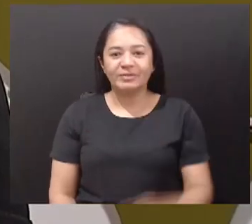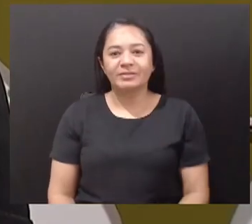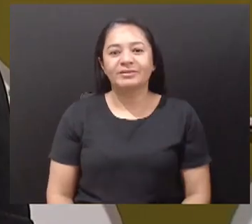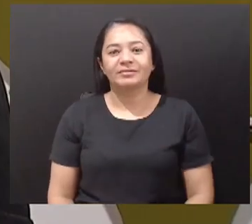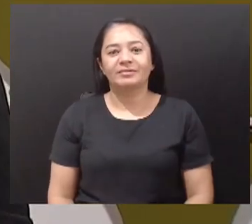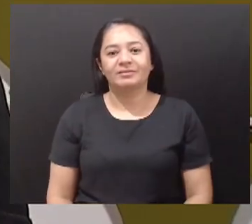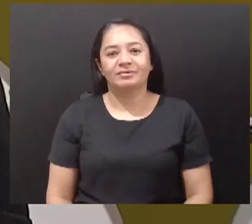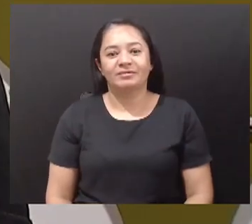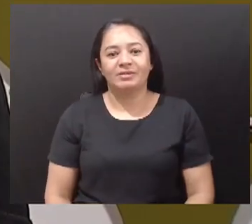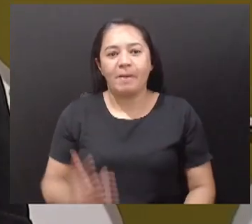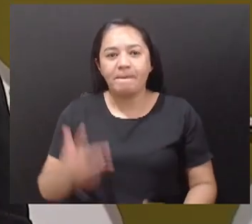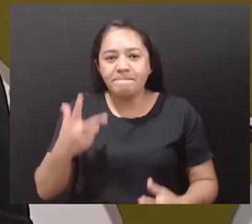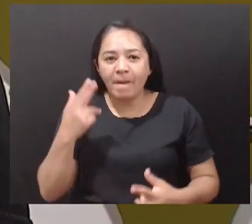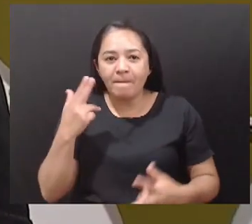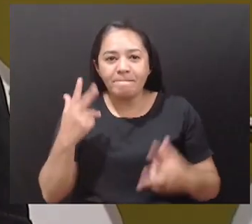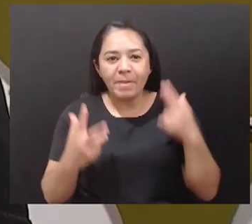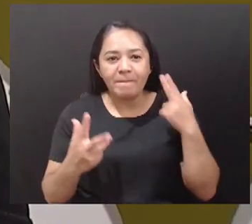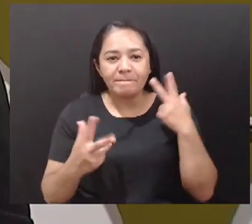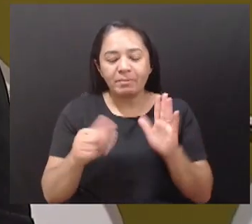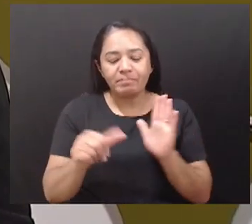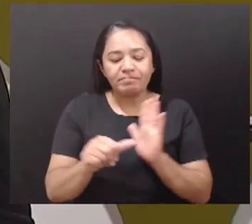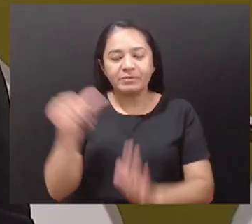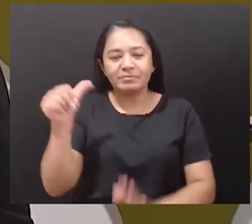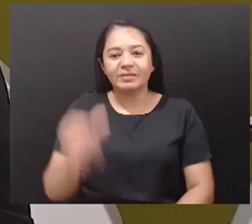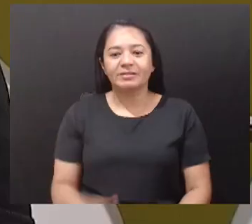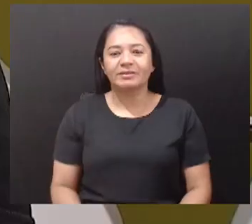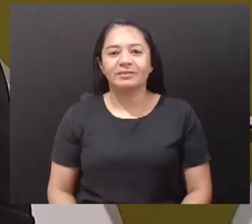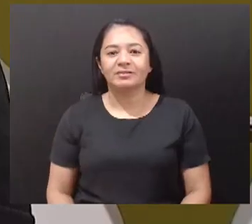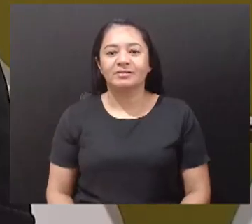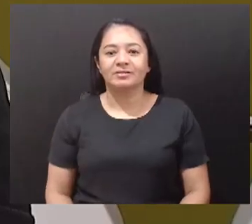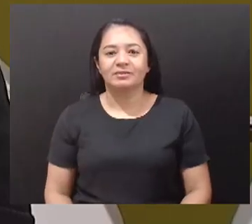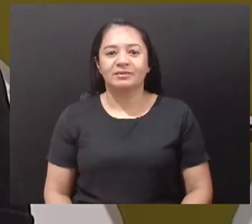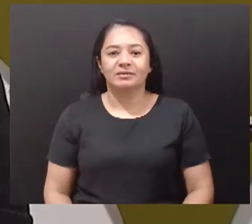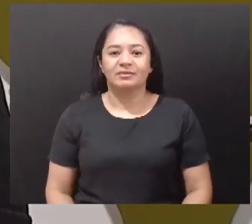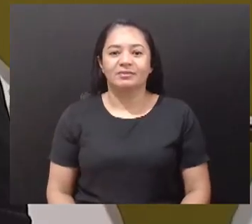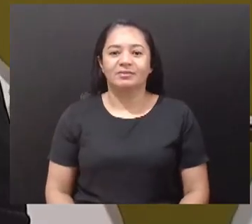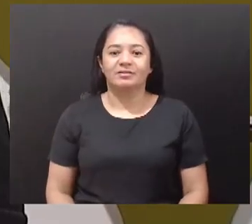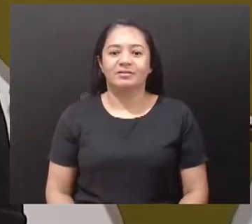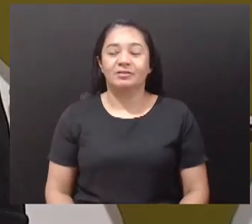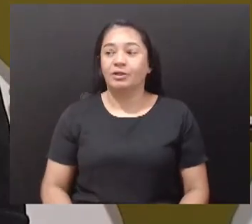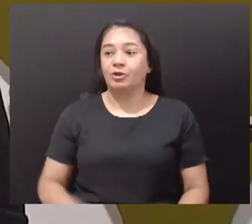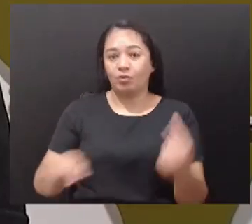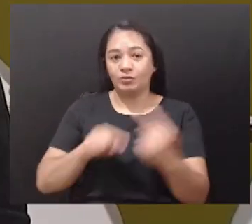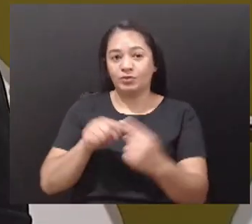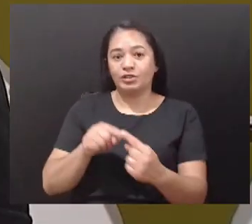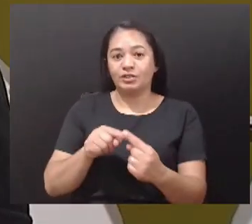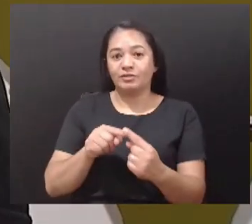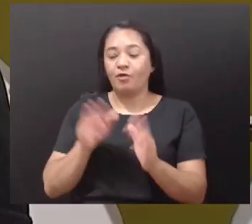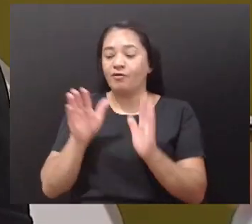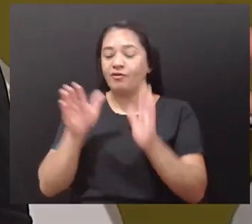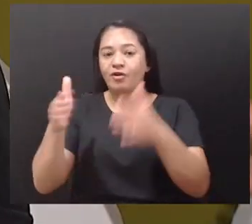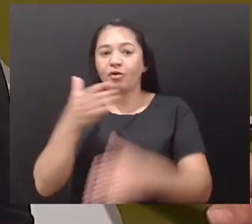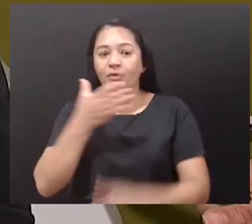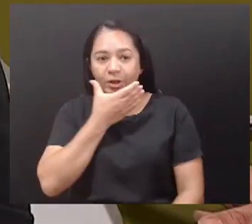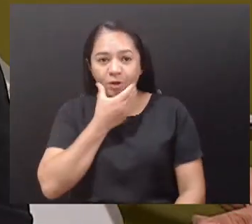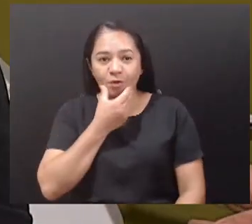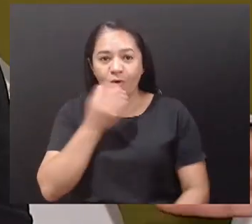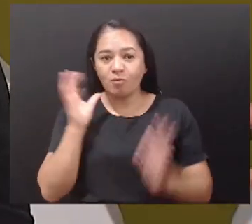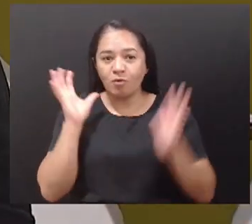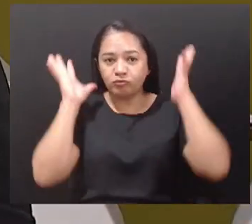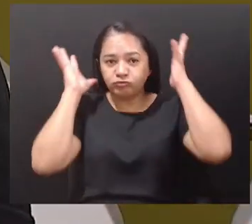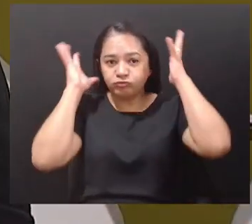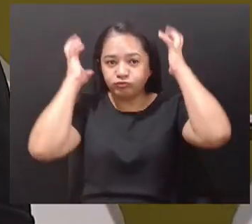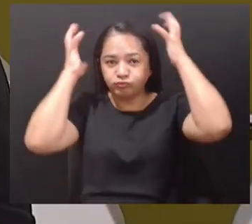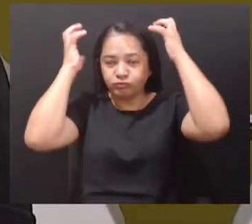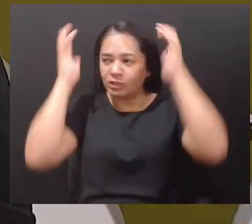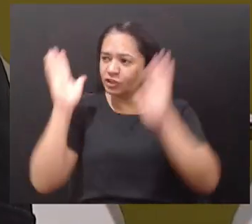tesouradas. No intuito, na época, era trabalhar com cabelo masculino, cabelo afro. E você já tinha feito algum curso